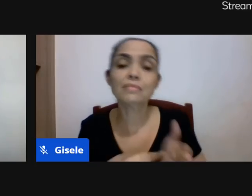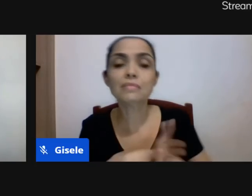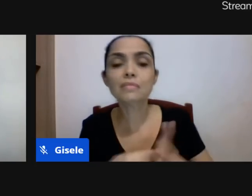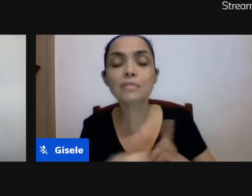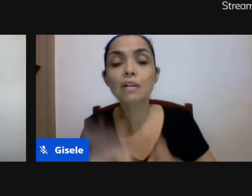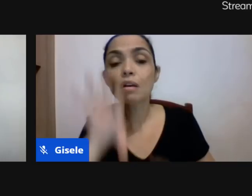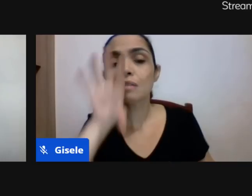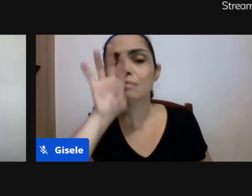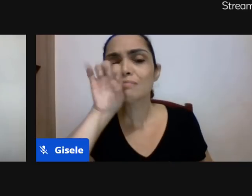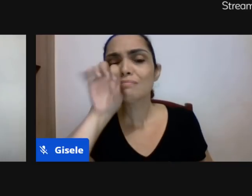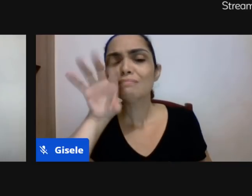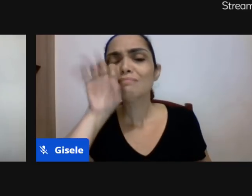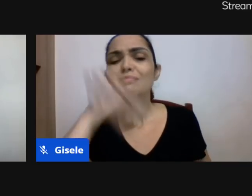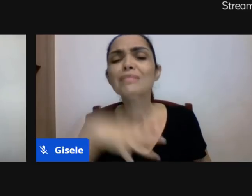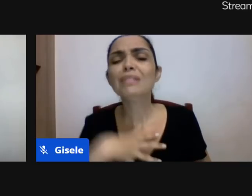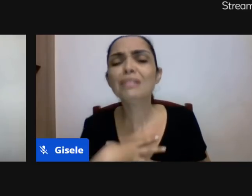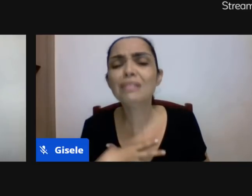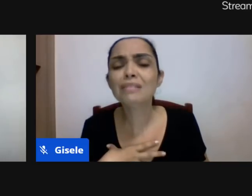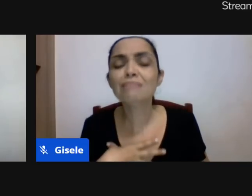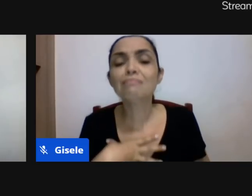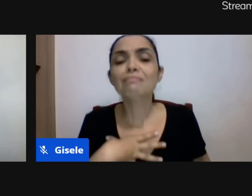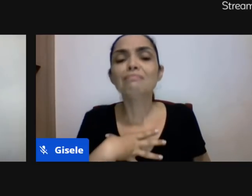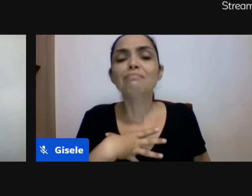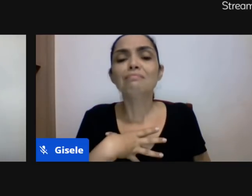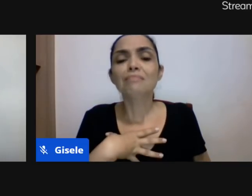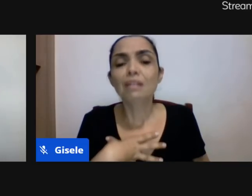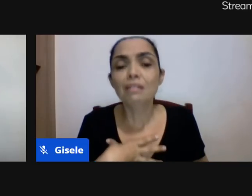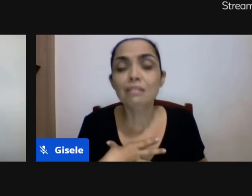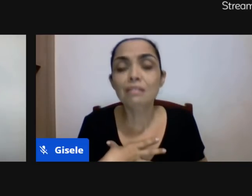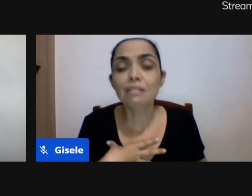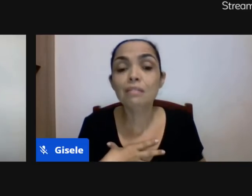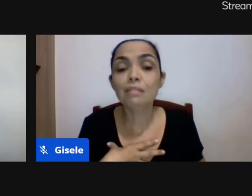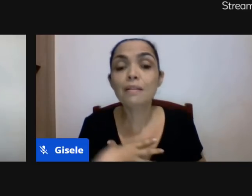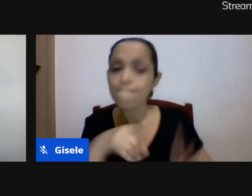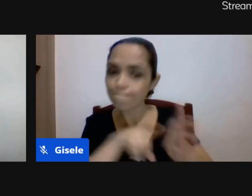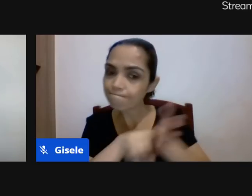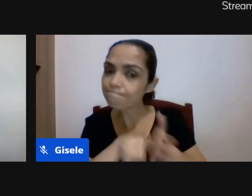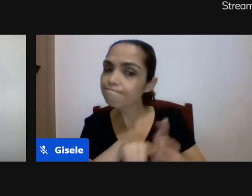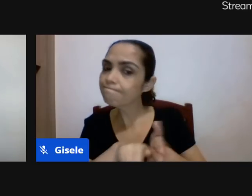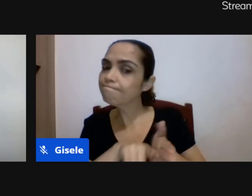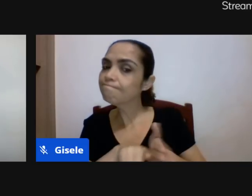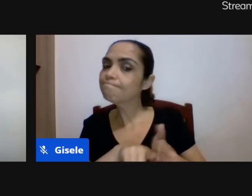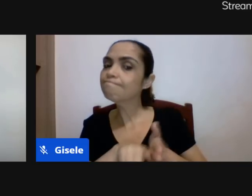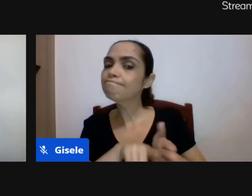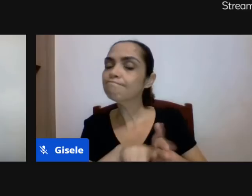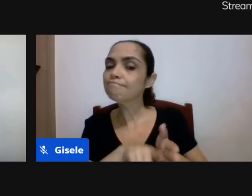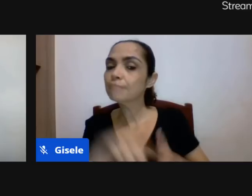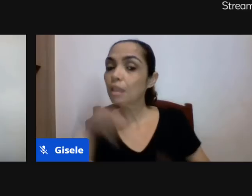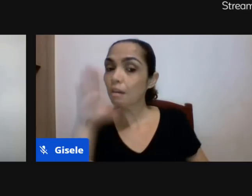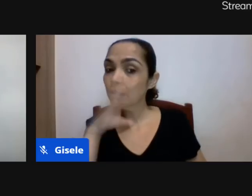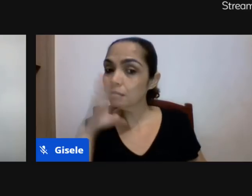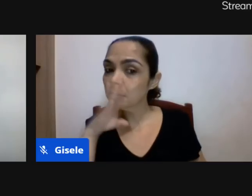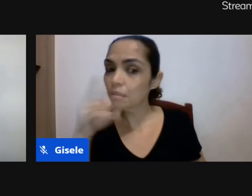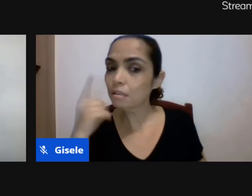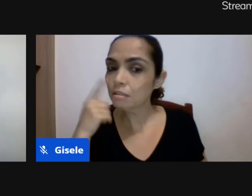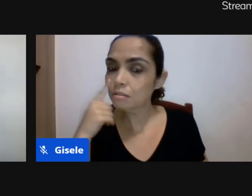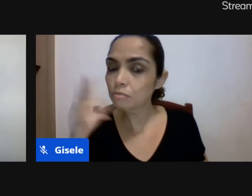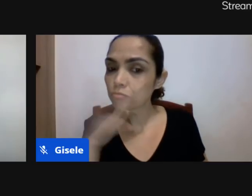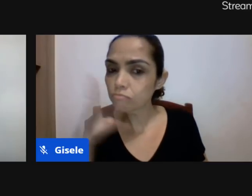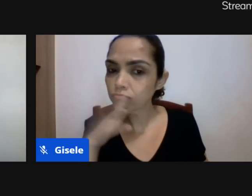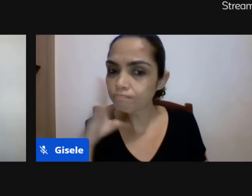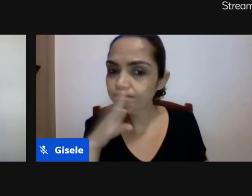respirar. Gente, se chegar alguém com dificuldade para respirar na escola, essa pessoa deve imediatamente ser encaminhada para um serviço de